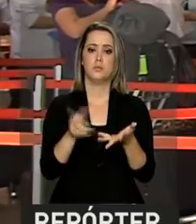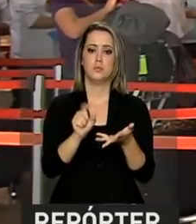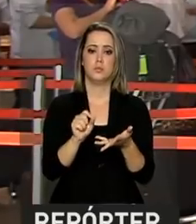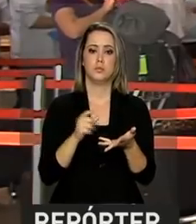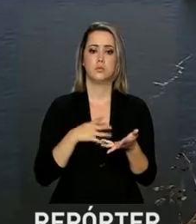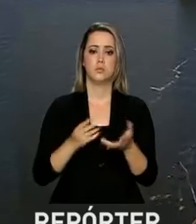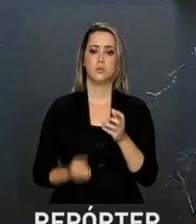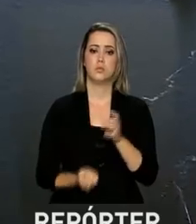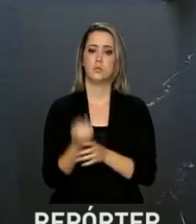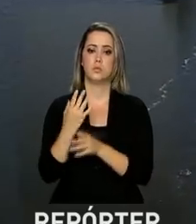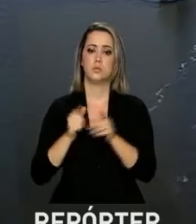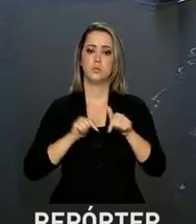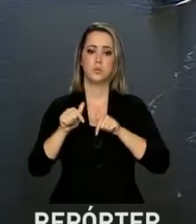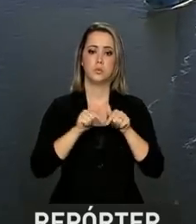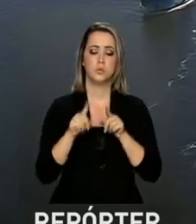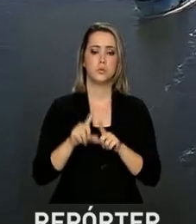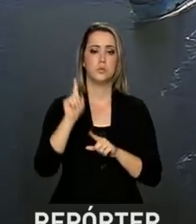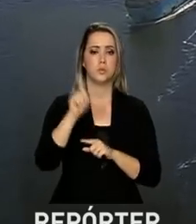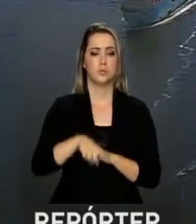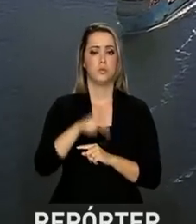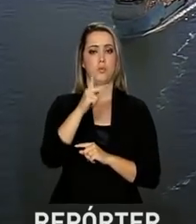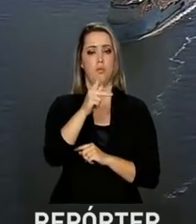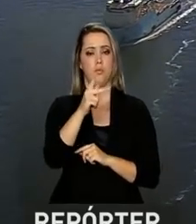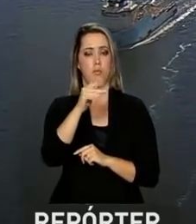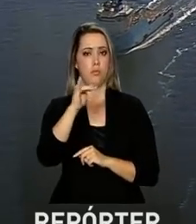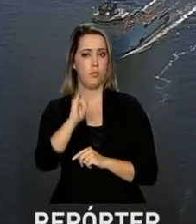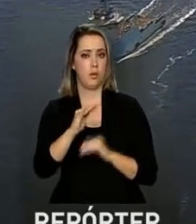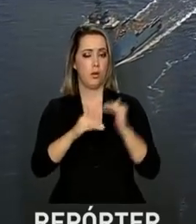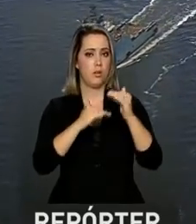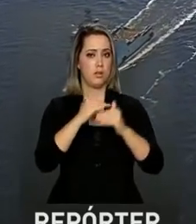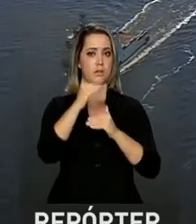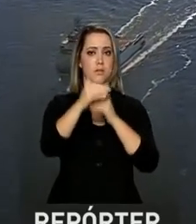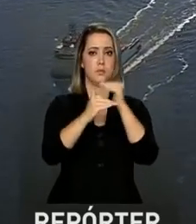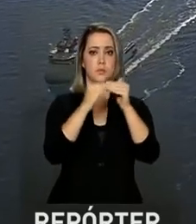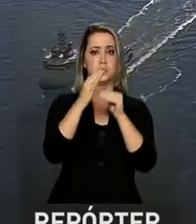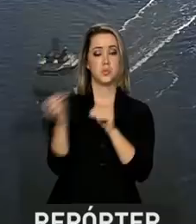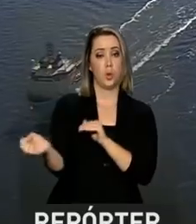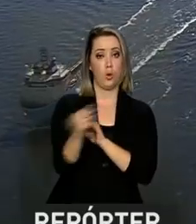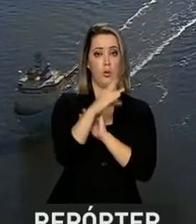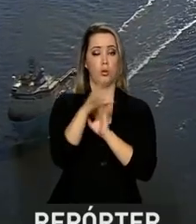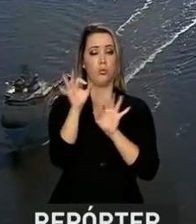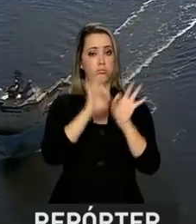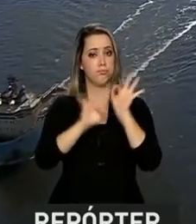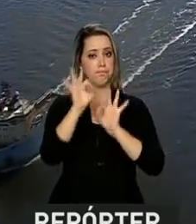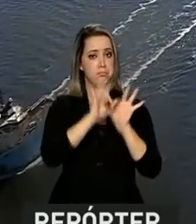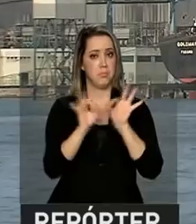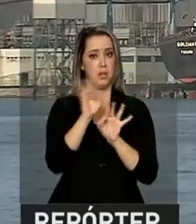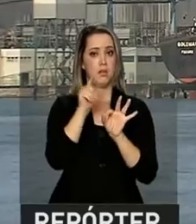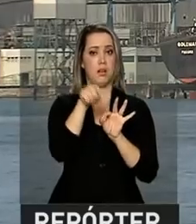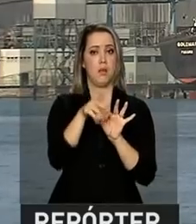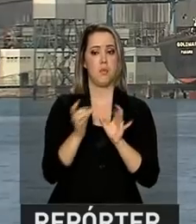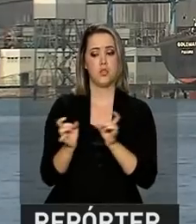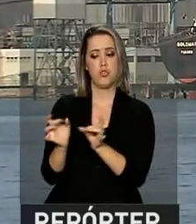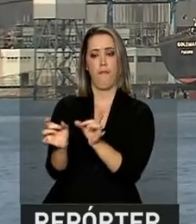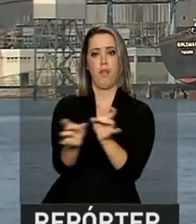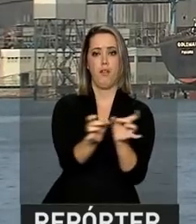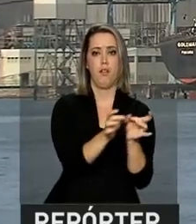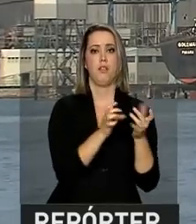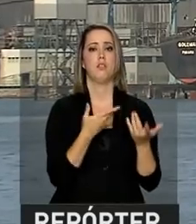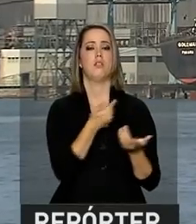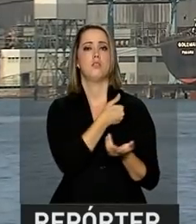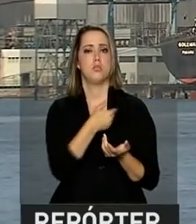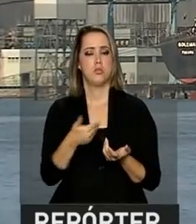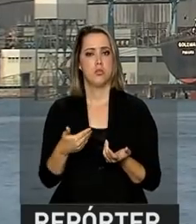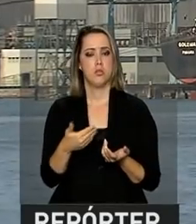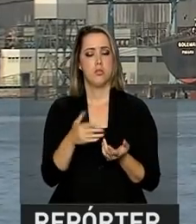e empregos. Uma das ferramentas do PPI, o projeto Crescer, remodelou o formato de concessões no Brasil, modernizou as regras